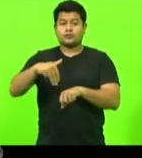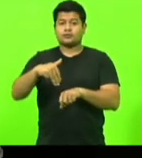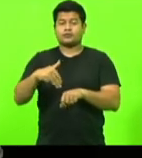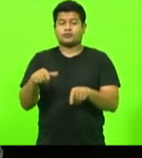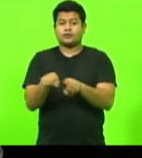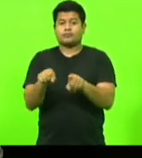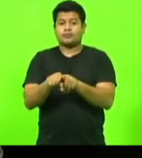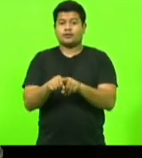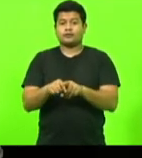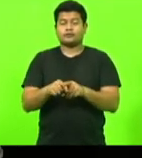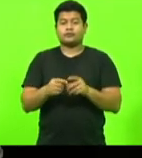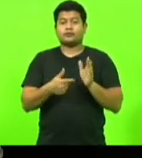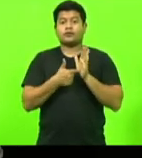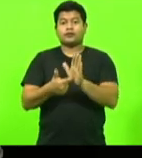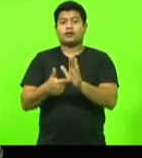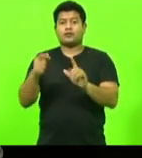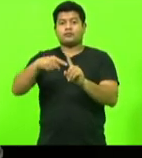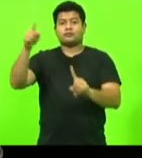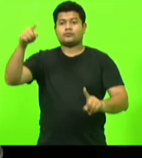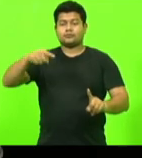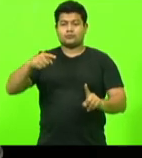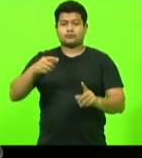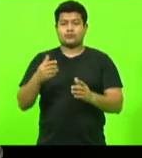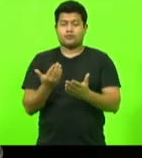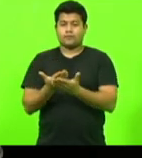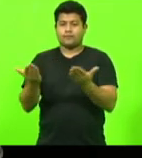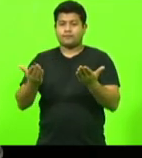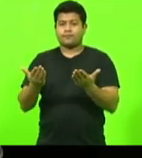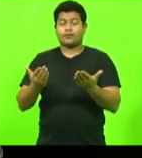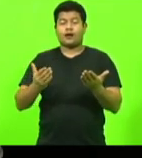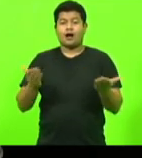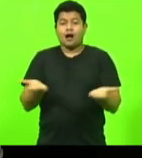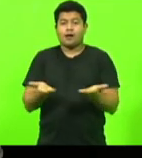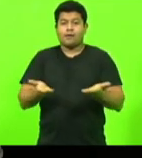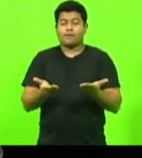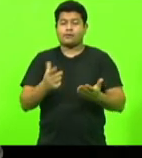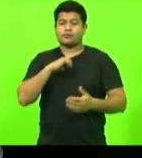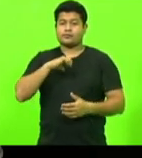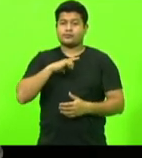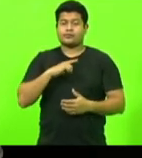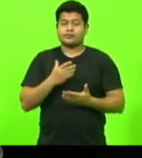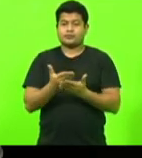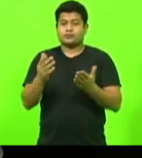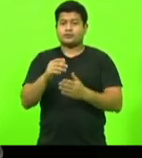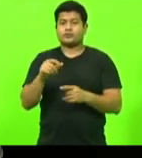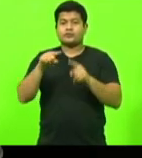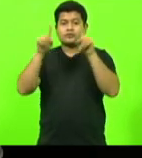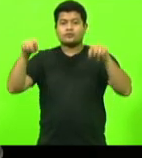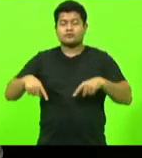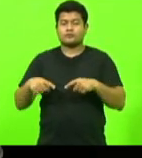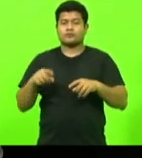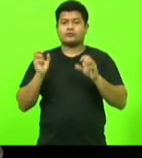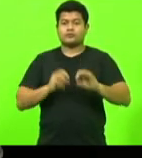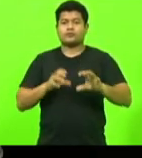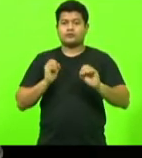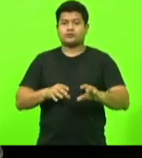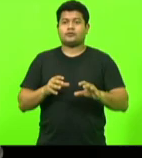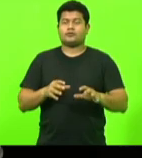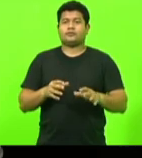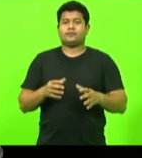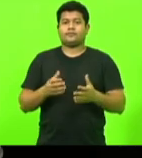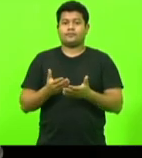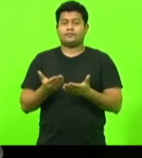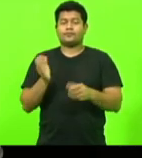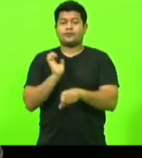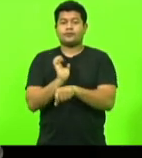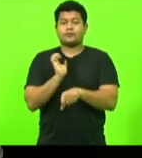uma análise da atual situação em que se encontram os servidores da educação do Estado no tocante à